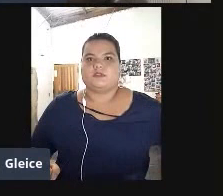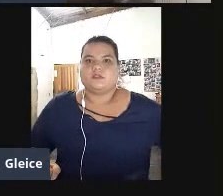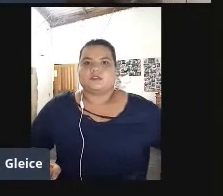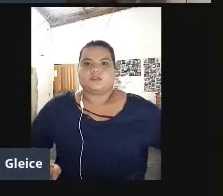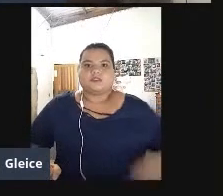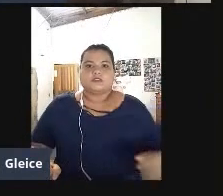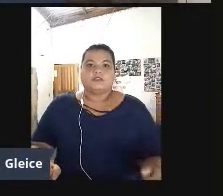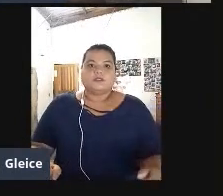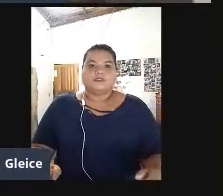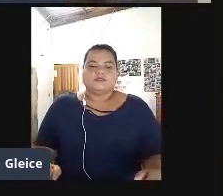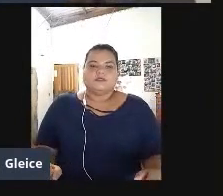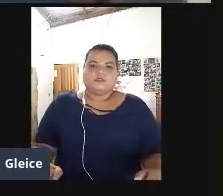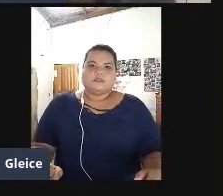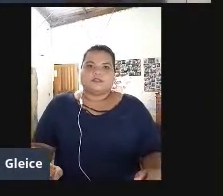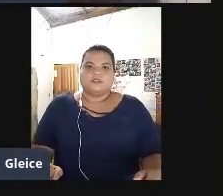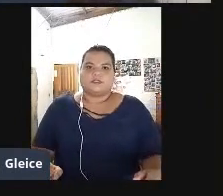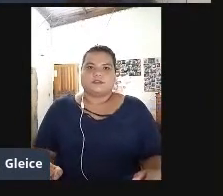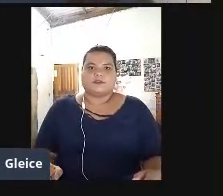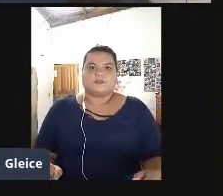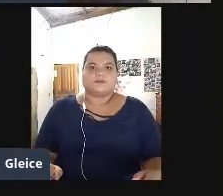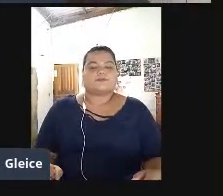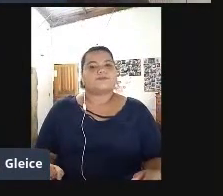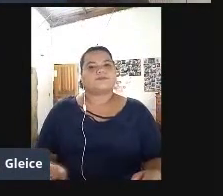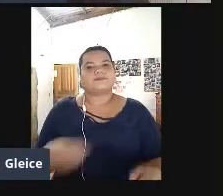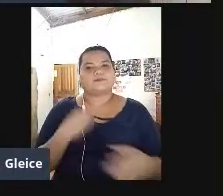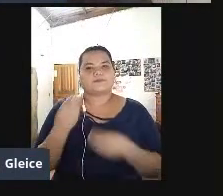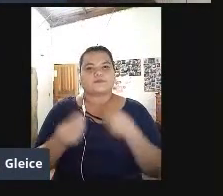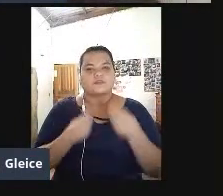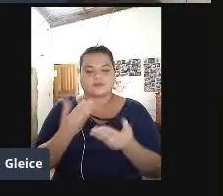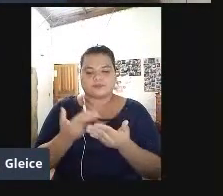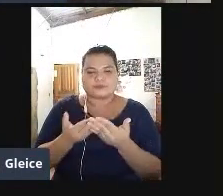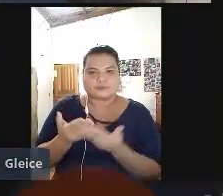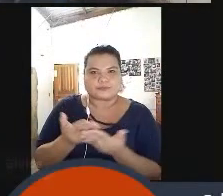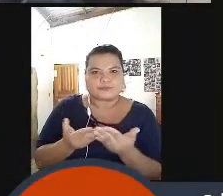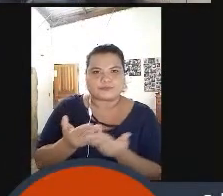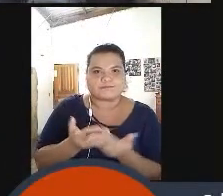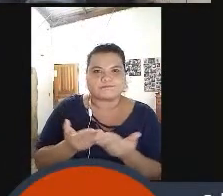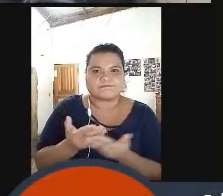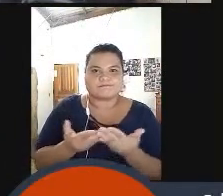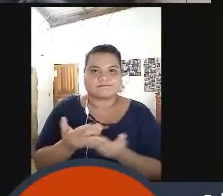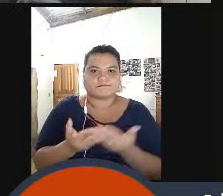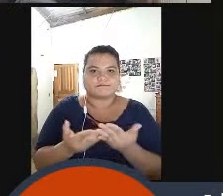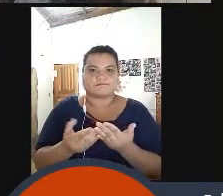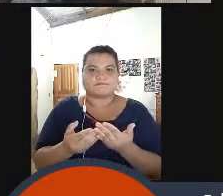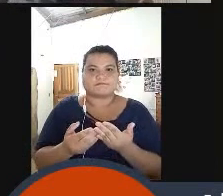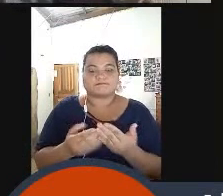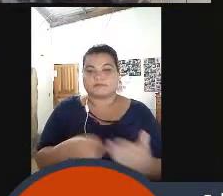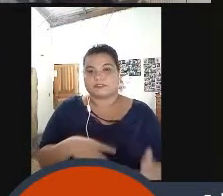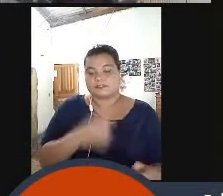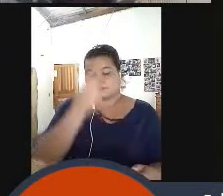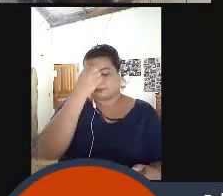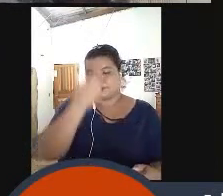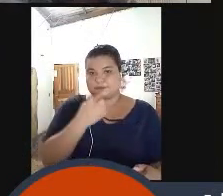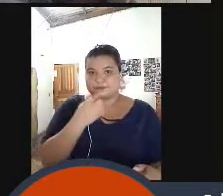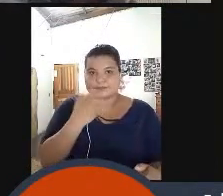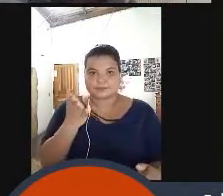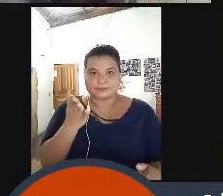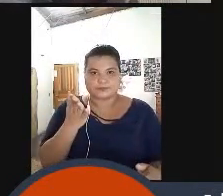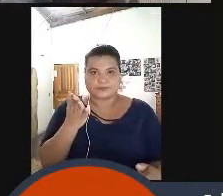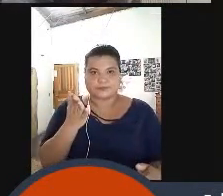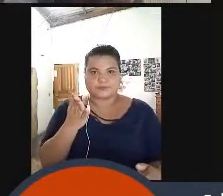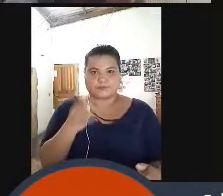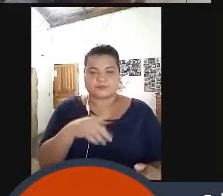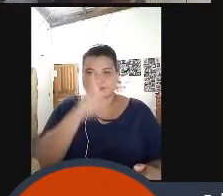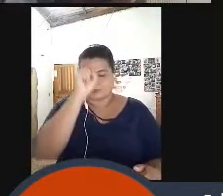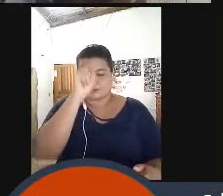E experimentamos protocolos também, gente. Esse é muito interessante. Nessa foto da esquerda, ela foi tirada lá no Hospital Santa Juliana com um